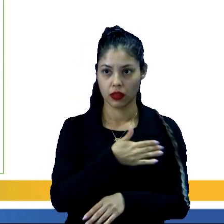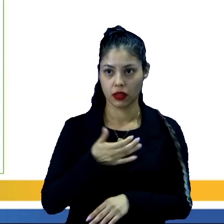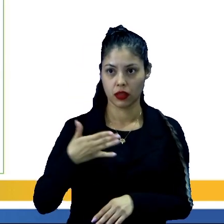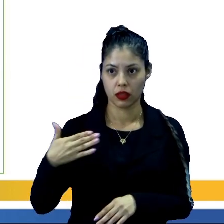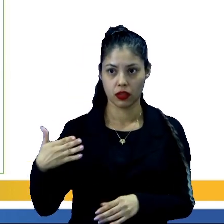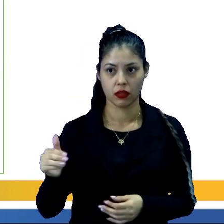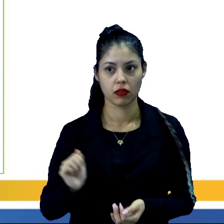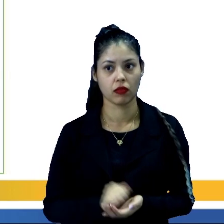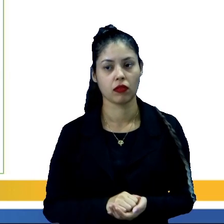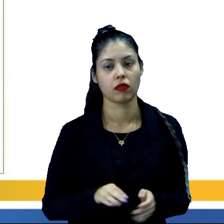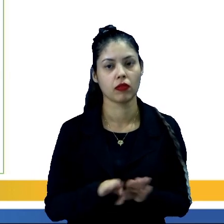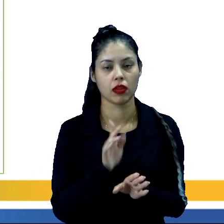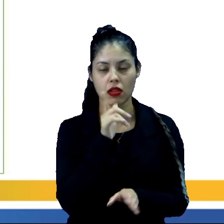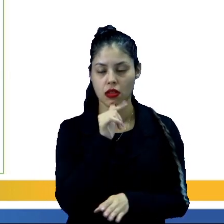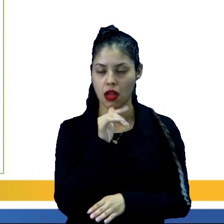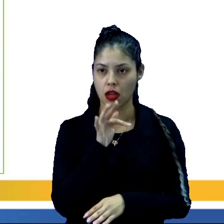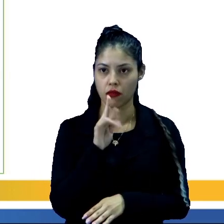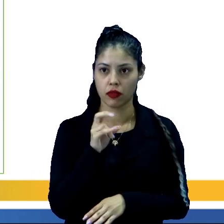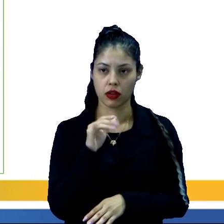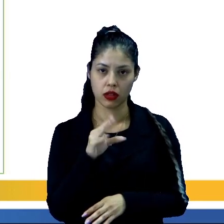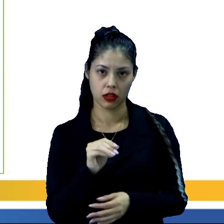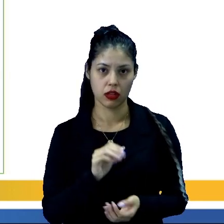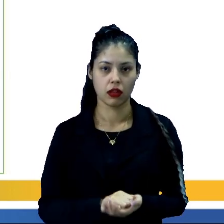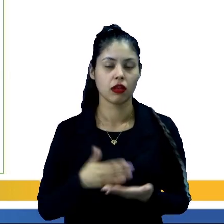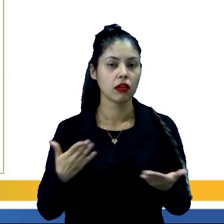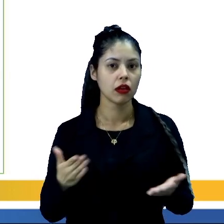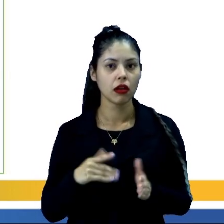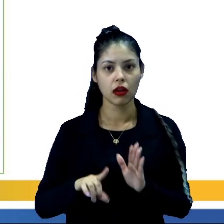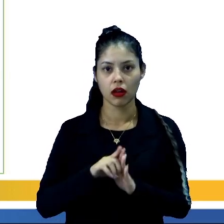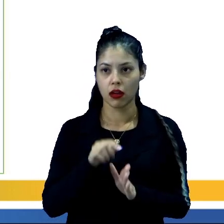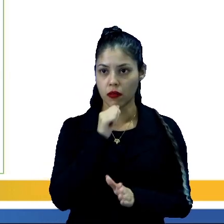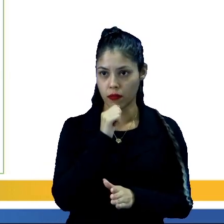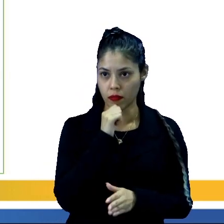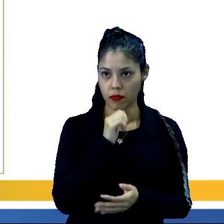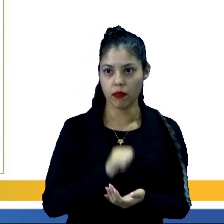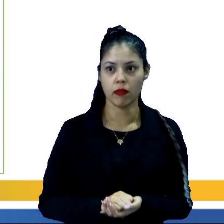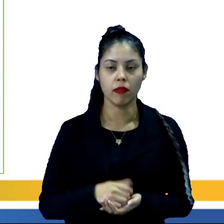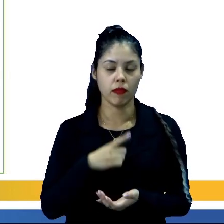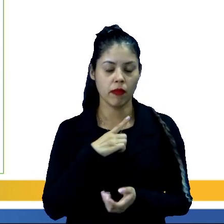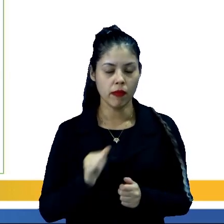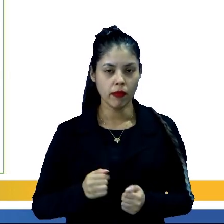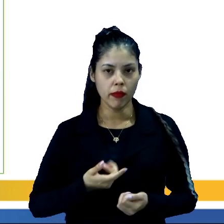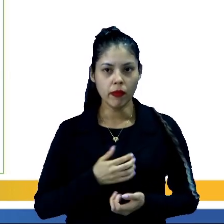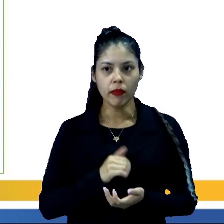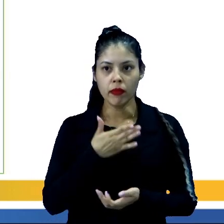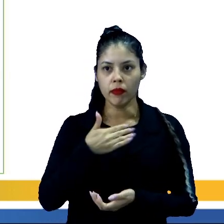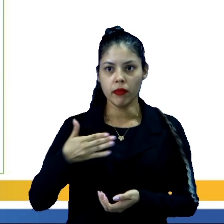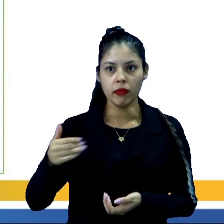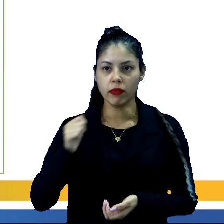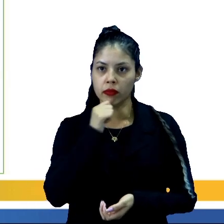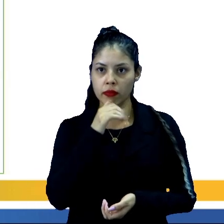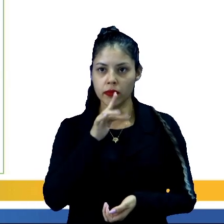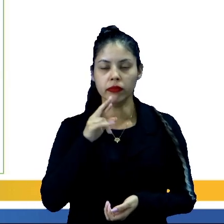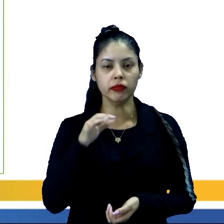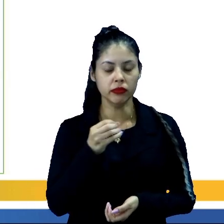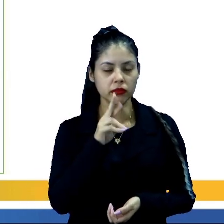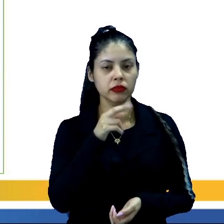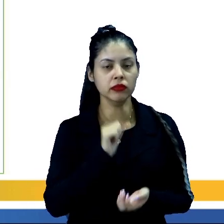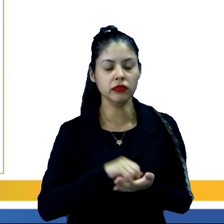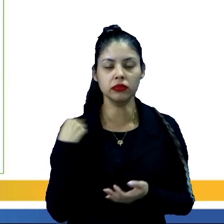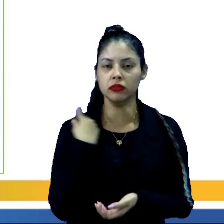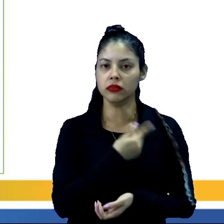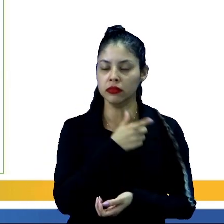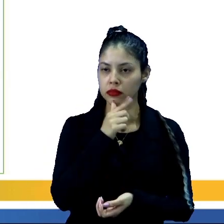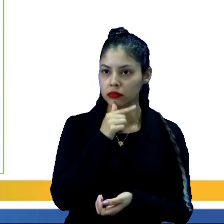peixes e também na água fluoretada, né? Então, além ali de ter o flúor também nos cremes dentais, a